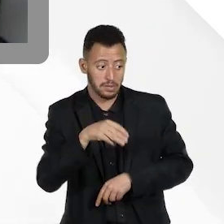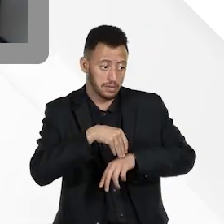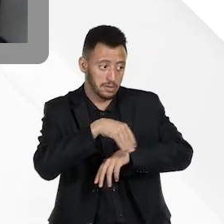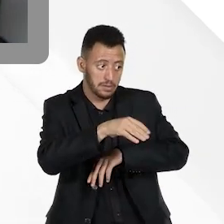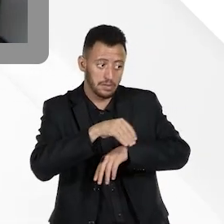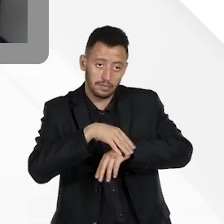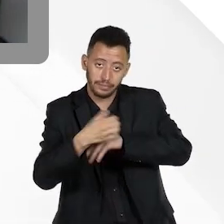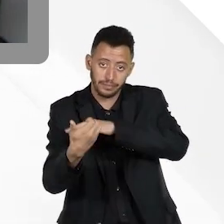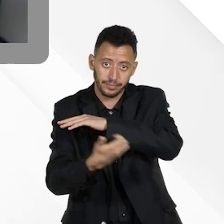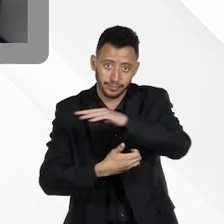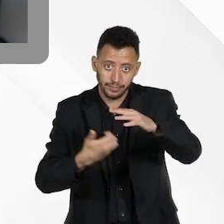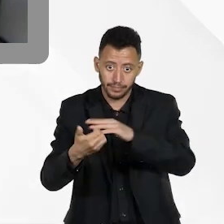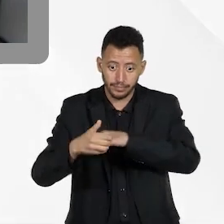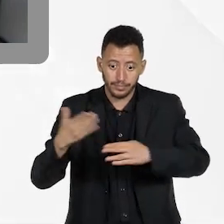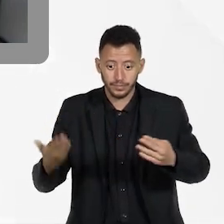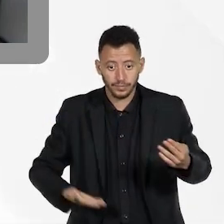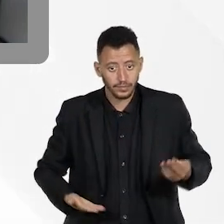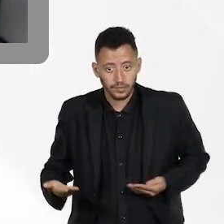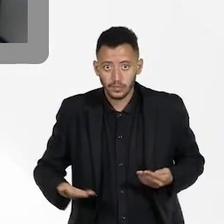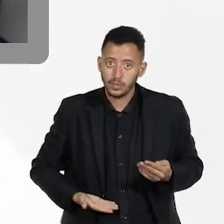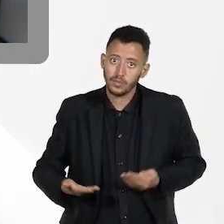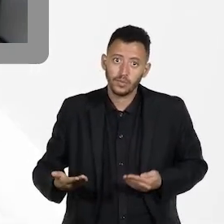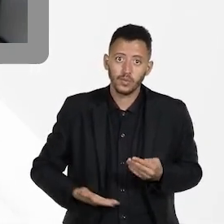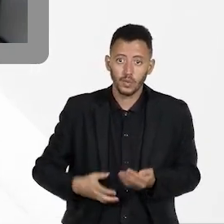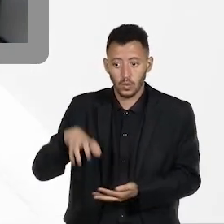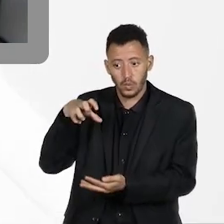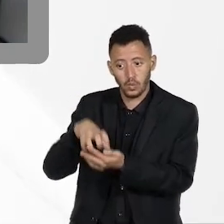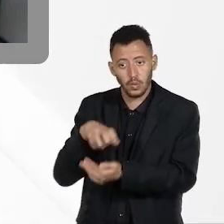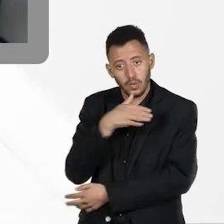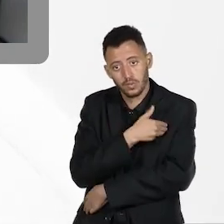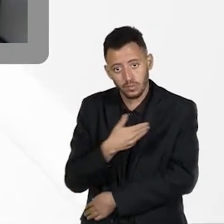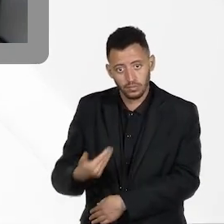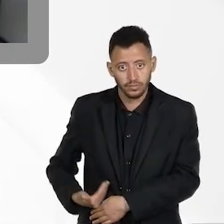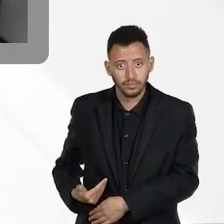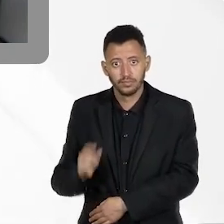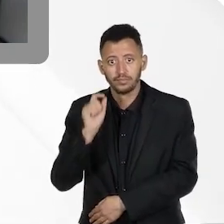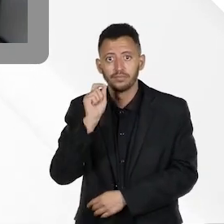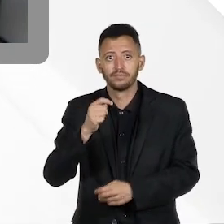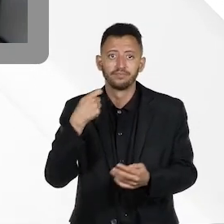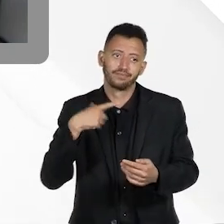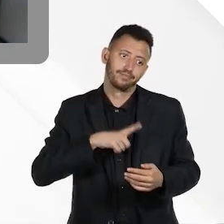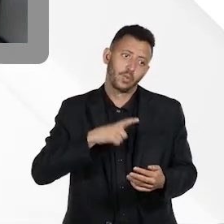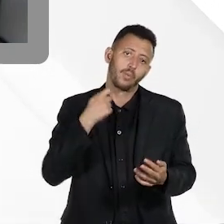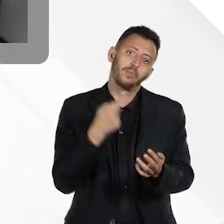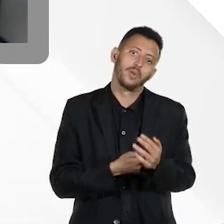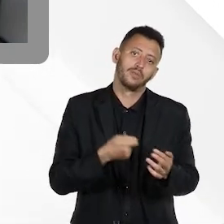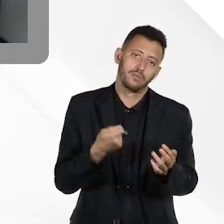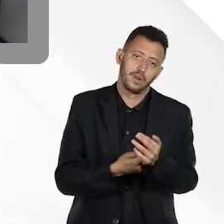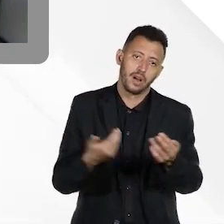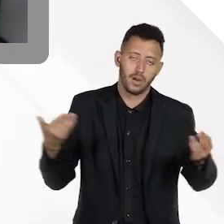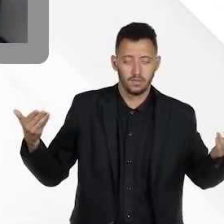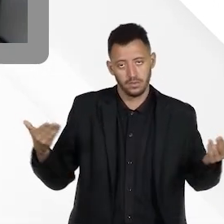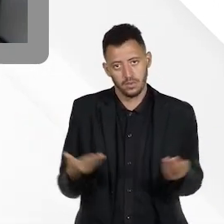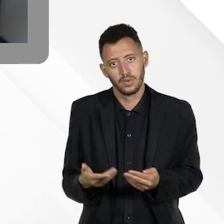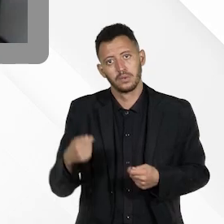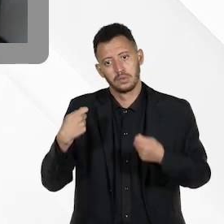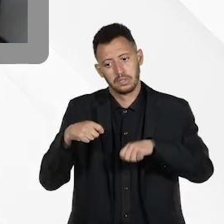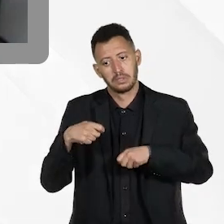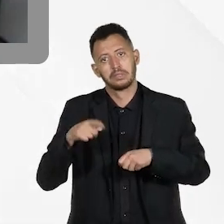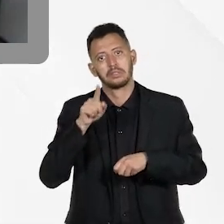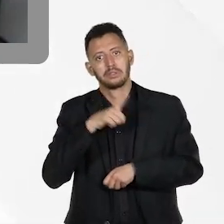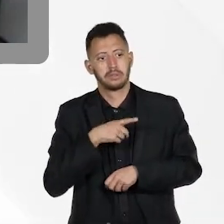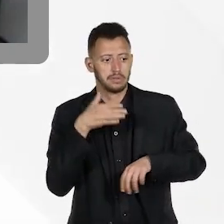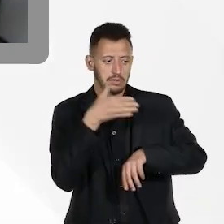recomendações para as empresas, para os empregadores em geral, para os órgãos públicos, determinando obrigações nesse momento,